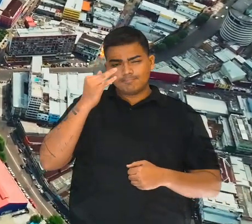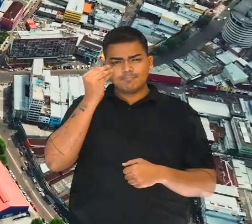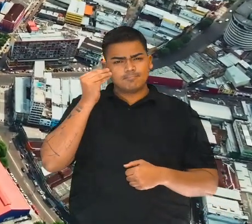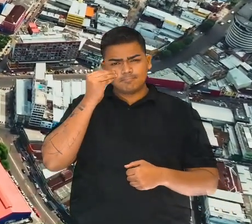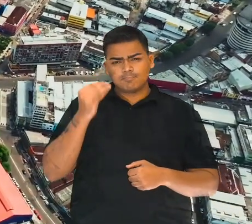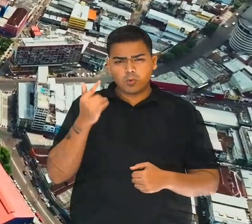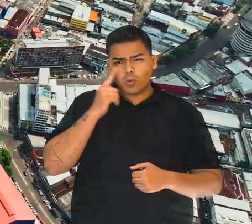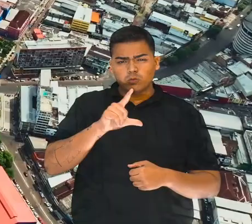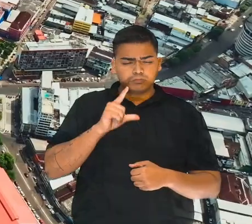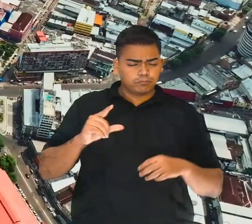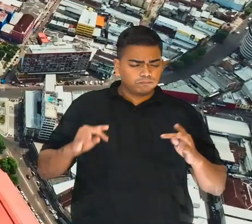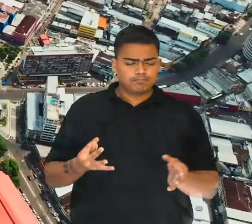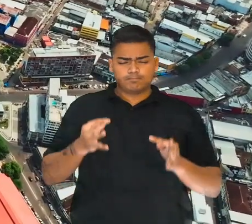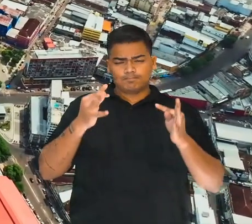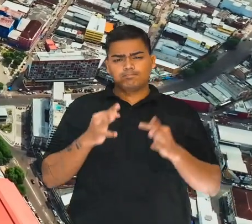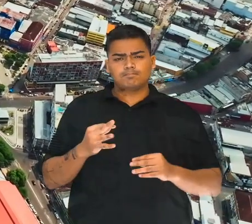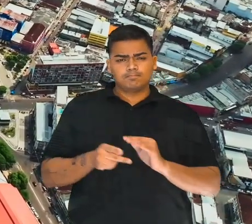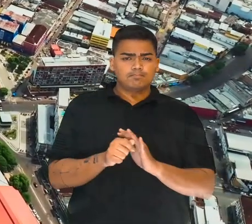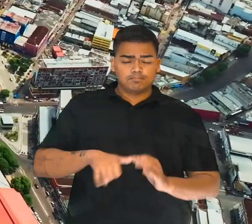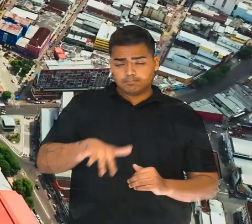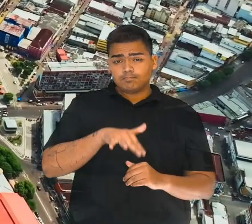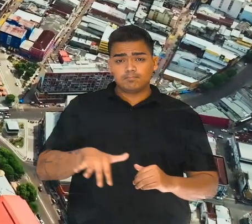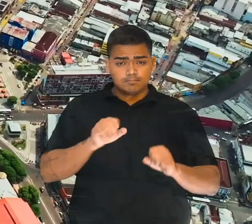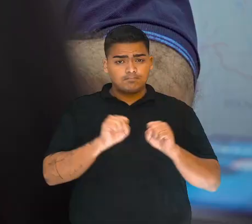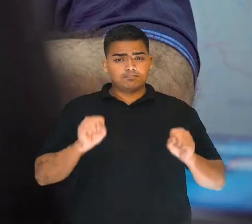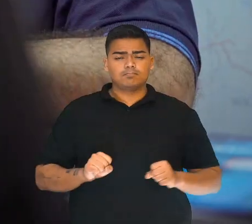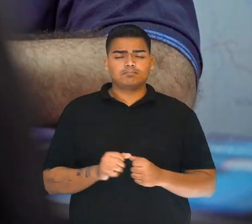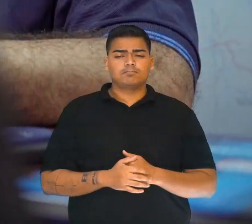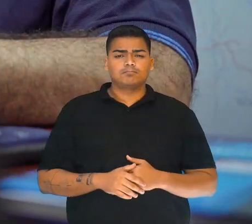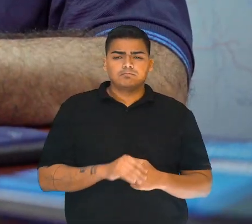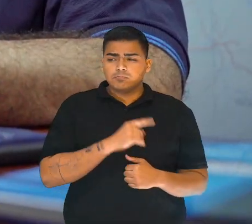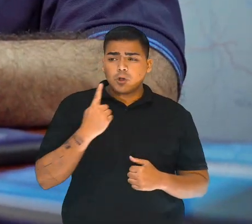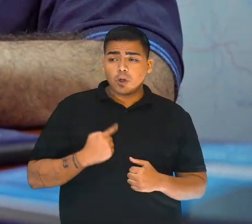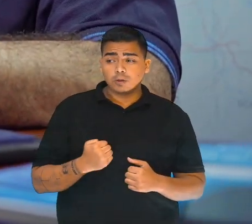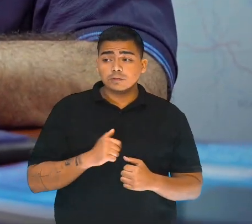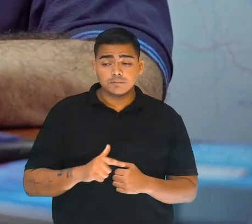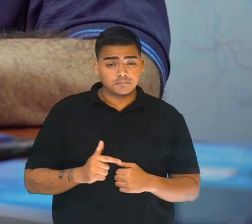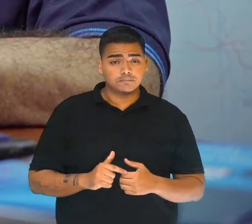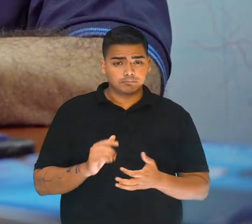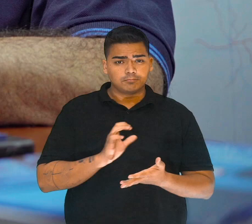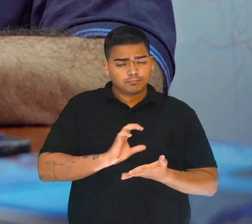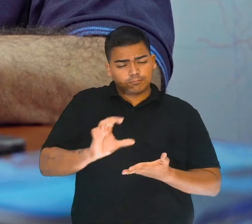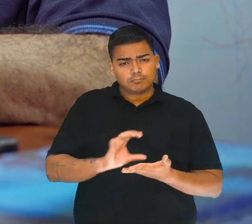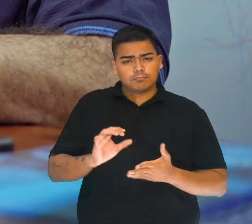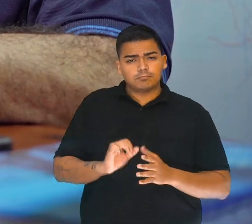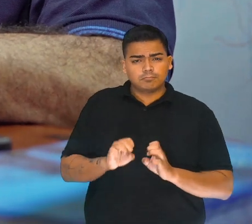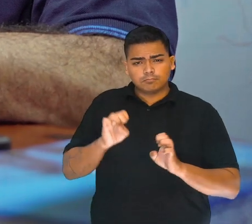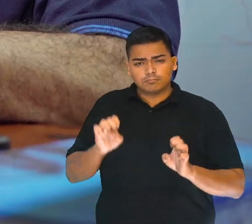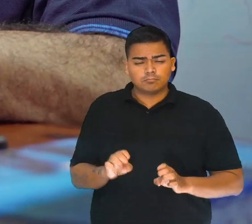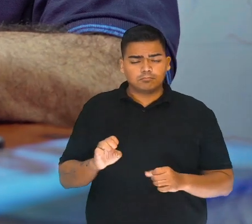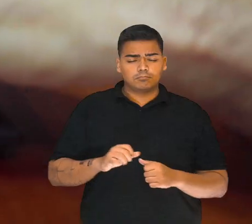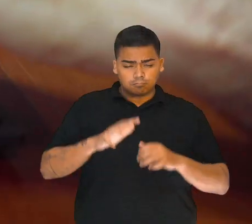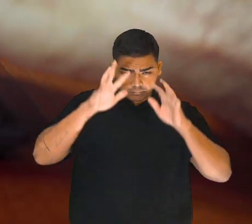tentando resolver a digitalização, né, de parte desse ecossistema. Nós somos investidores em infraestrutura